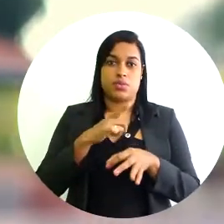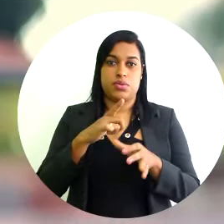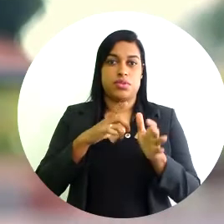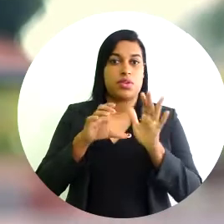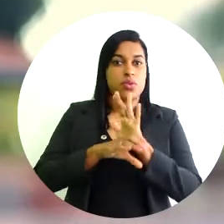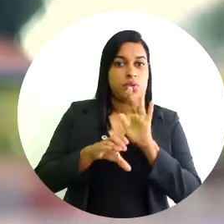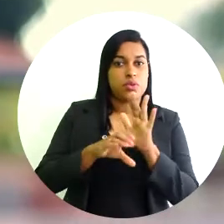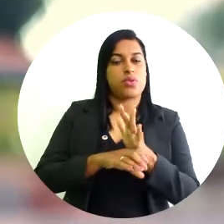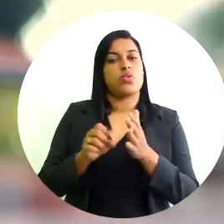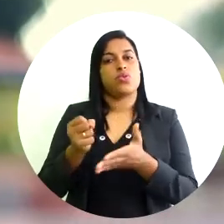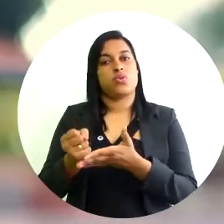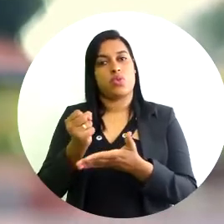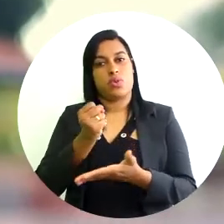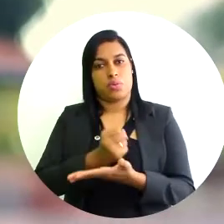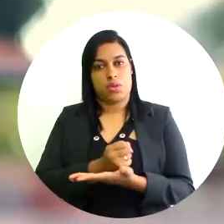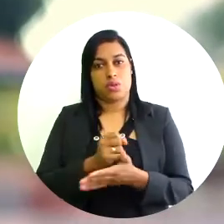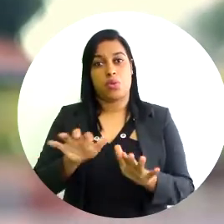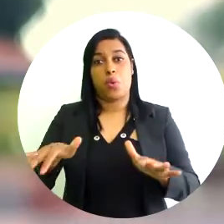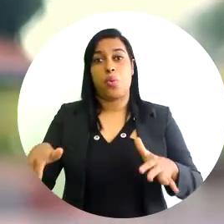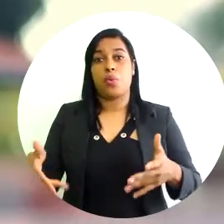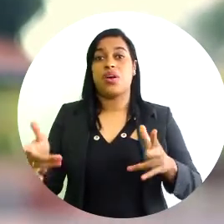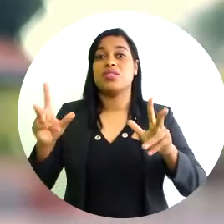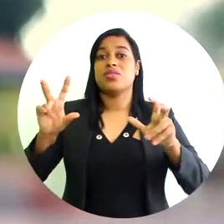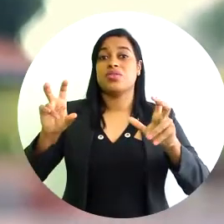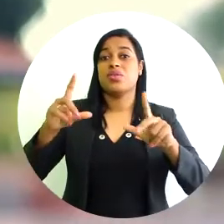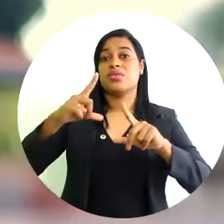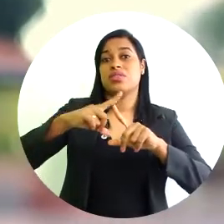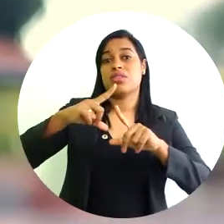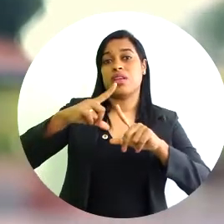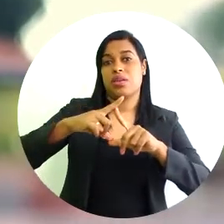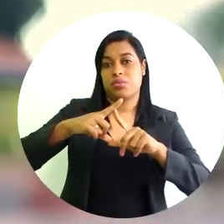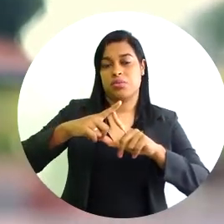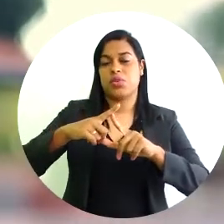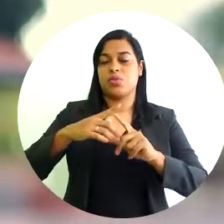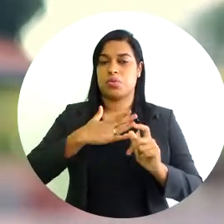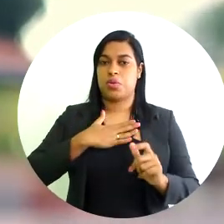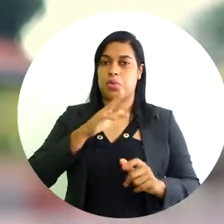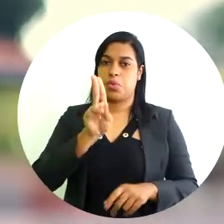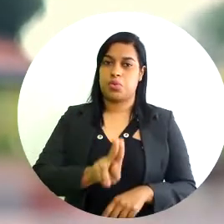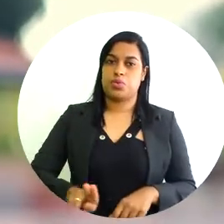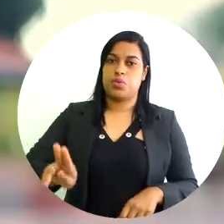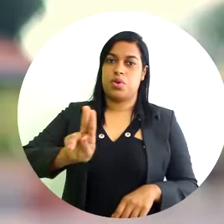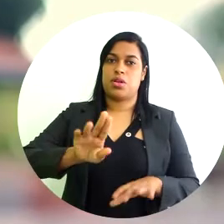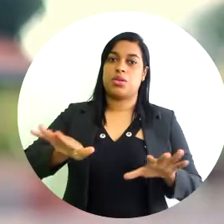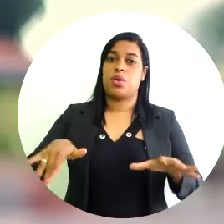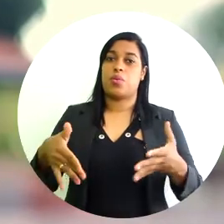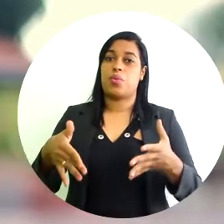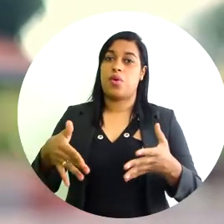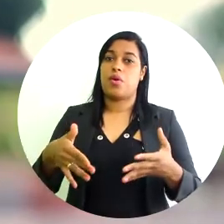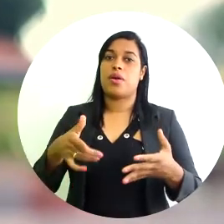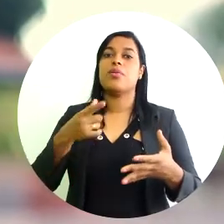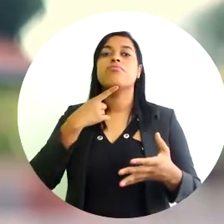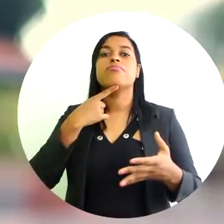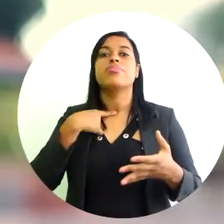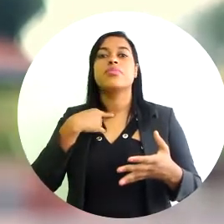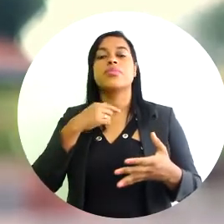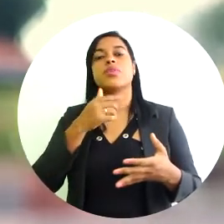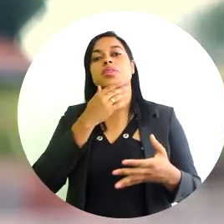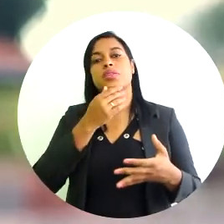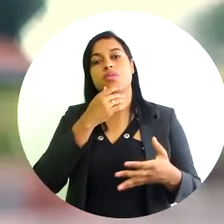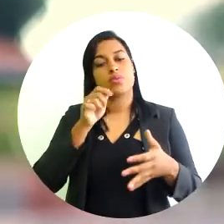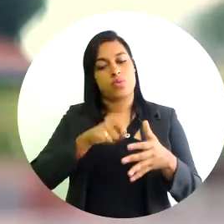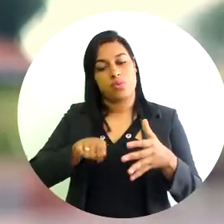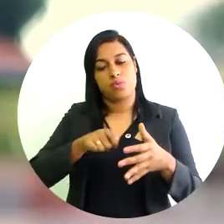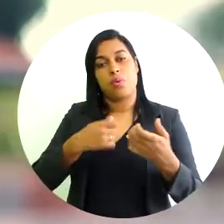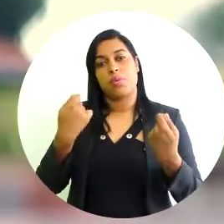no documento, quais são os termos que são adequados para o meu usuário e qual é a intenção do autor. Porque aí eu vou ter que